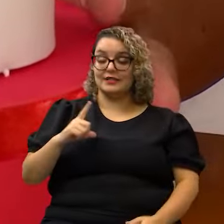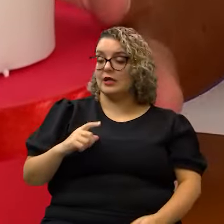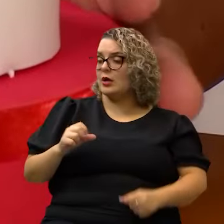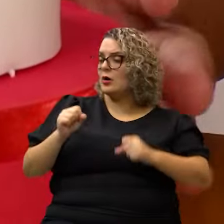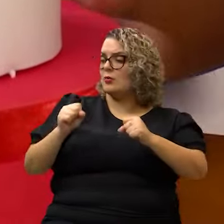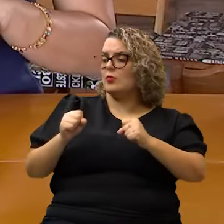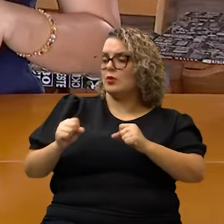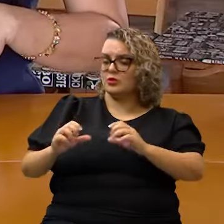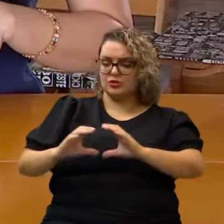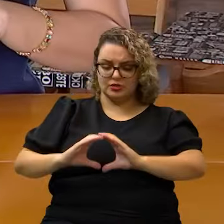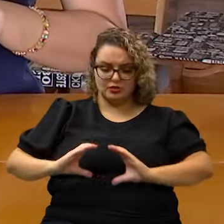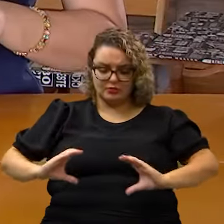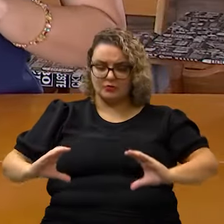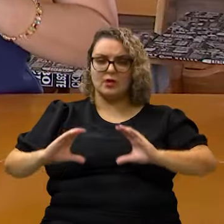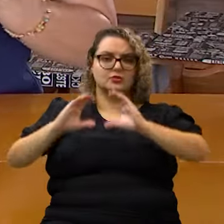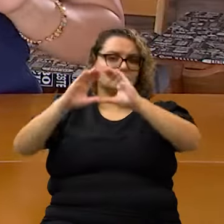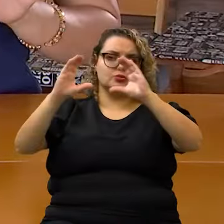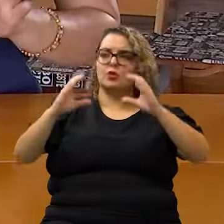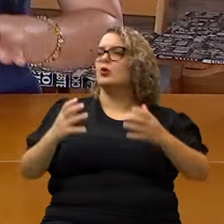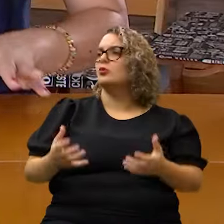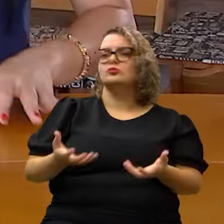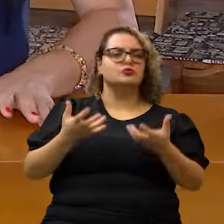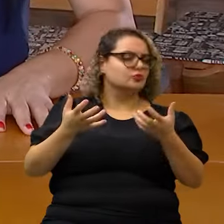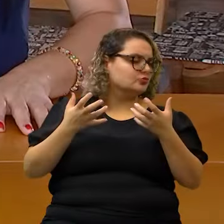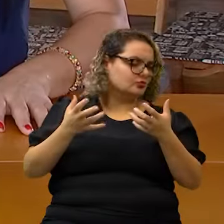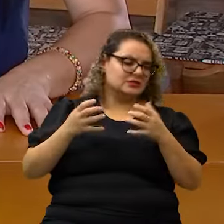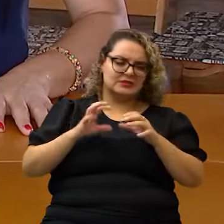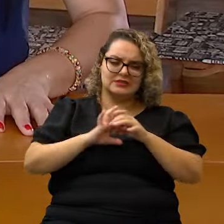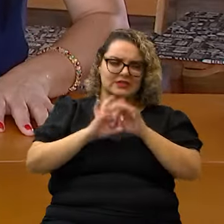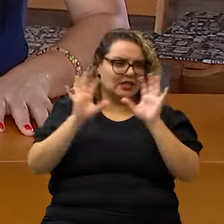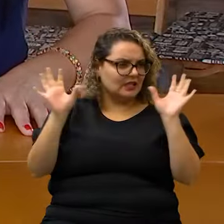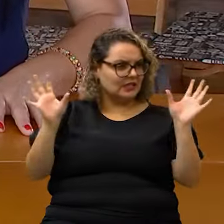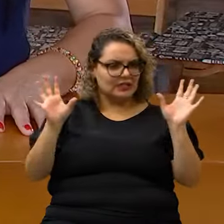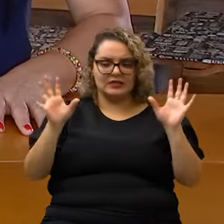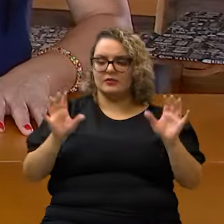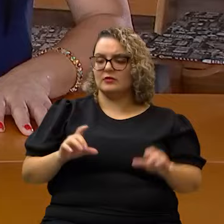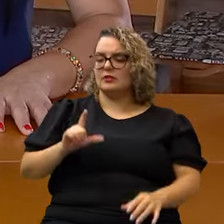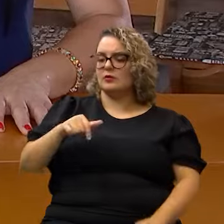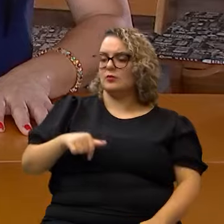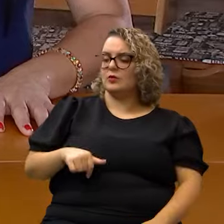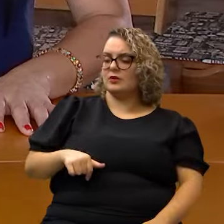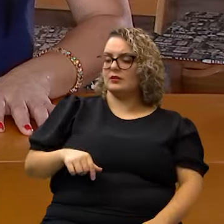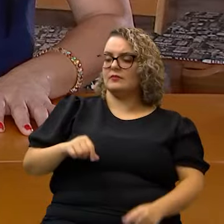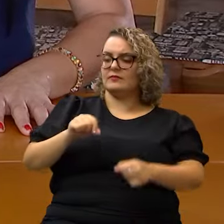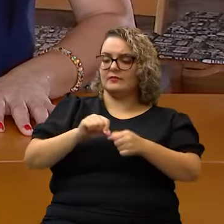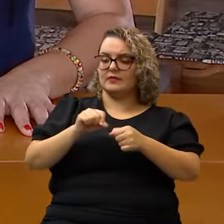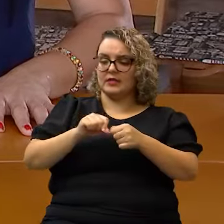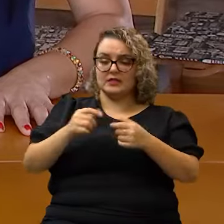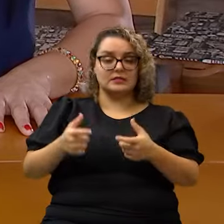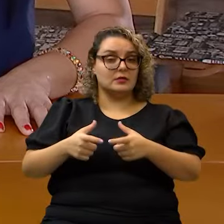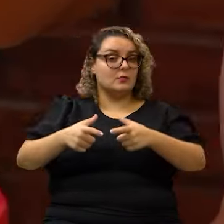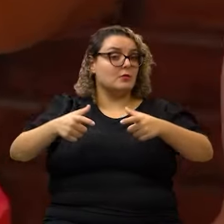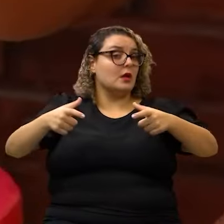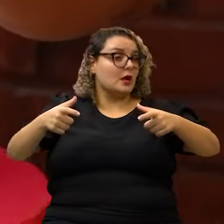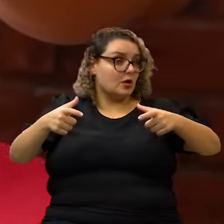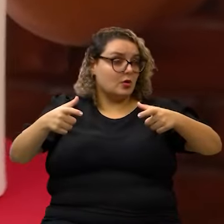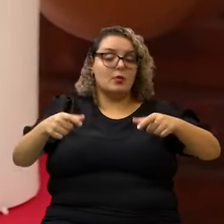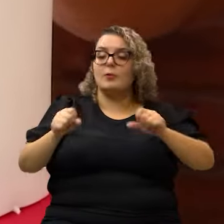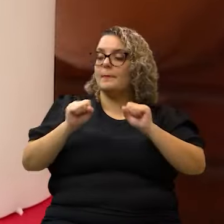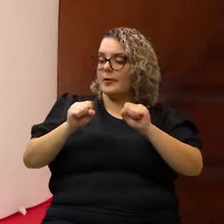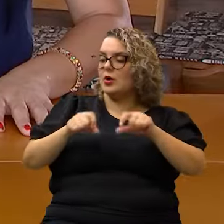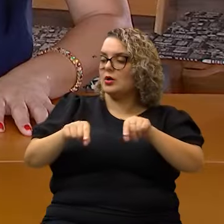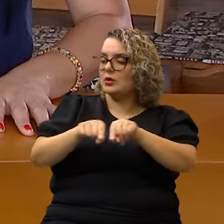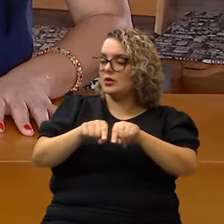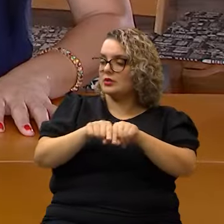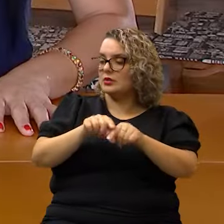que diferença que dá. Se quiser, pode pôr embaixo, em no cima, topo. Do jeito que você quiser. Se quiser depois pegar essa mini, colocar aqui, fazer uma mini maior, colocar aqui em